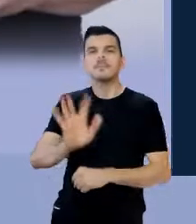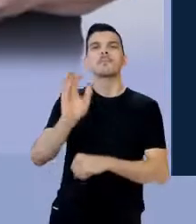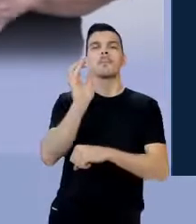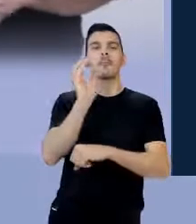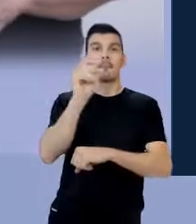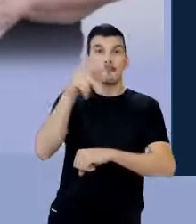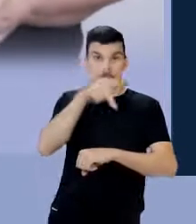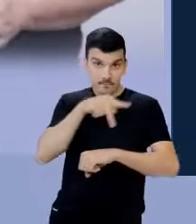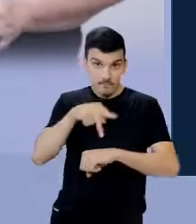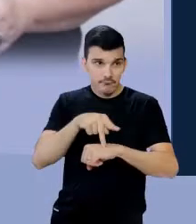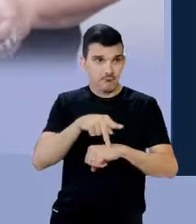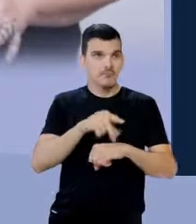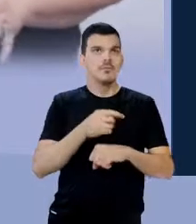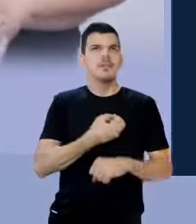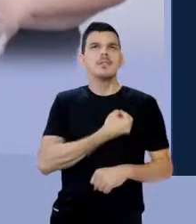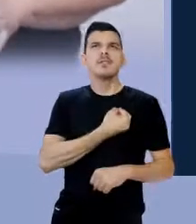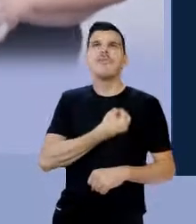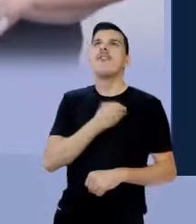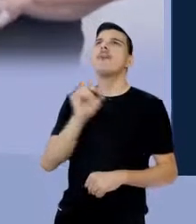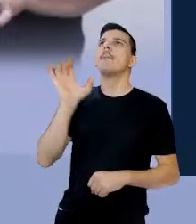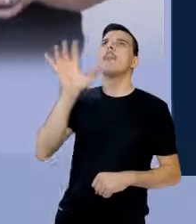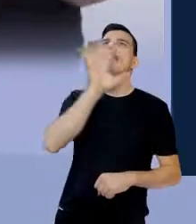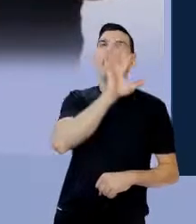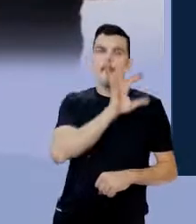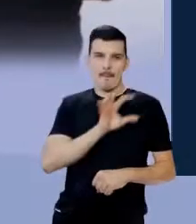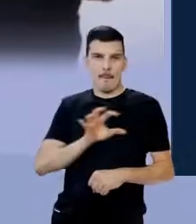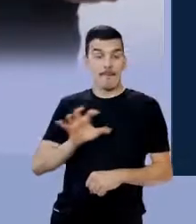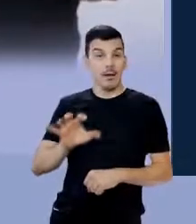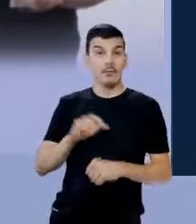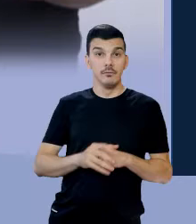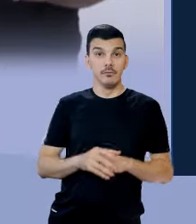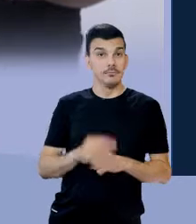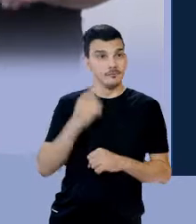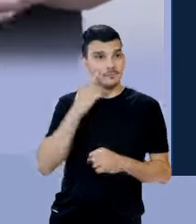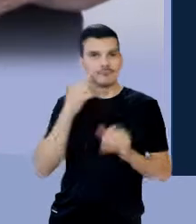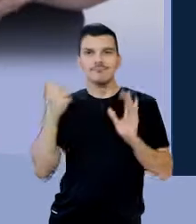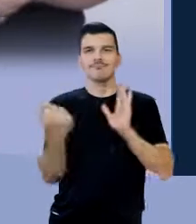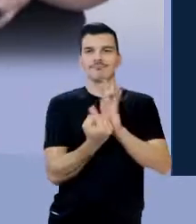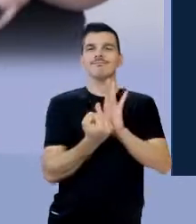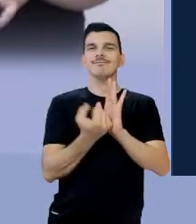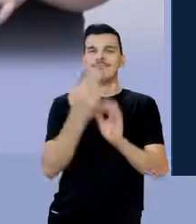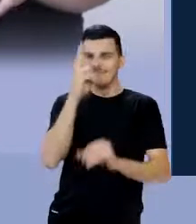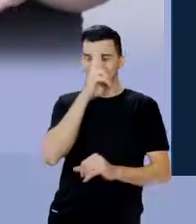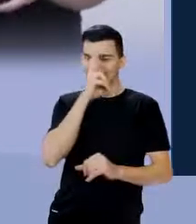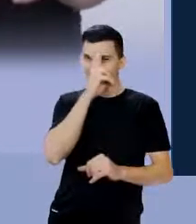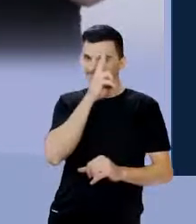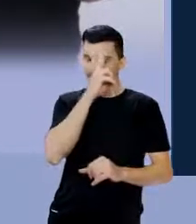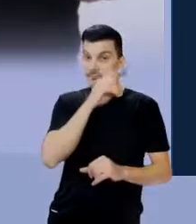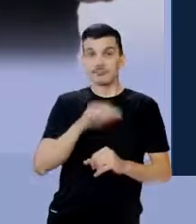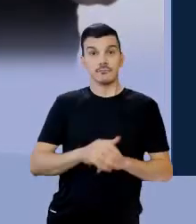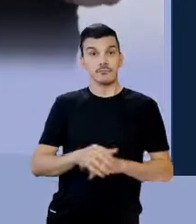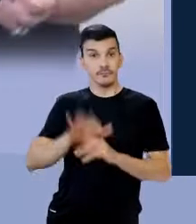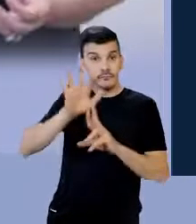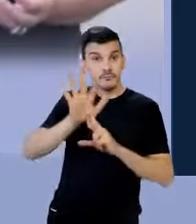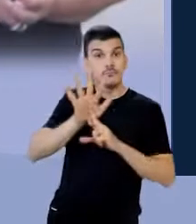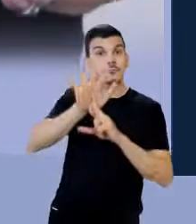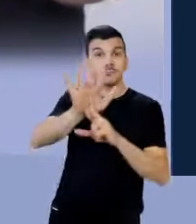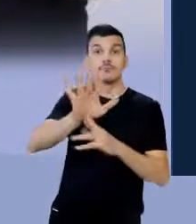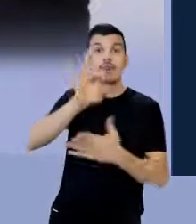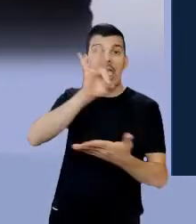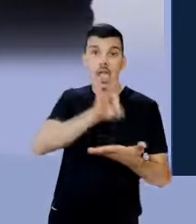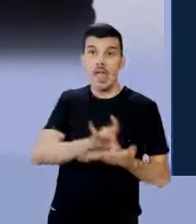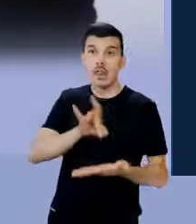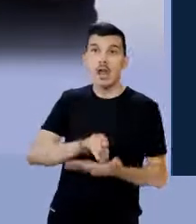país, as vivências desse povo e o registro dessas histórias. Representação